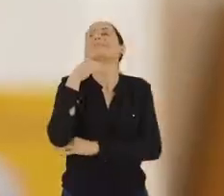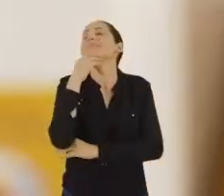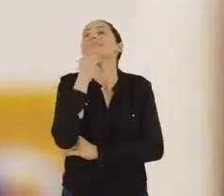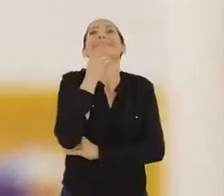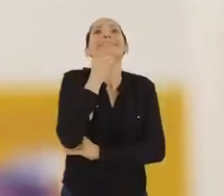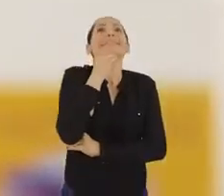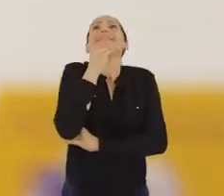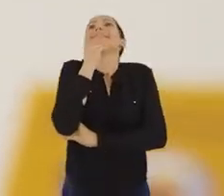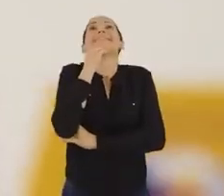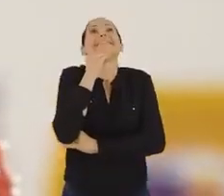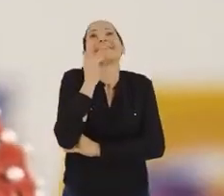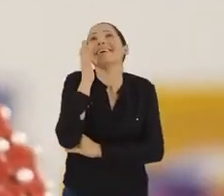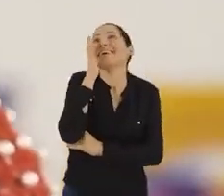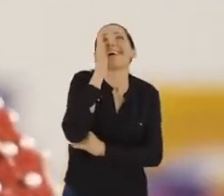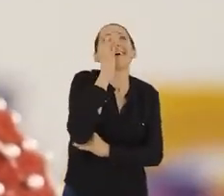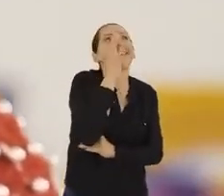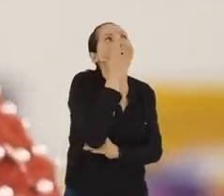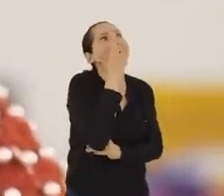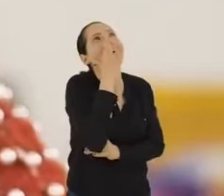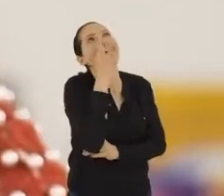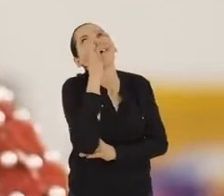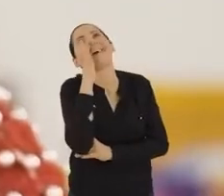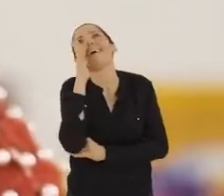e espiava as nuvens passando.